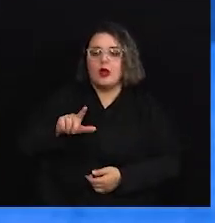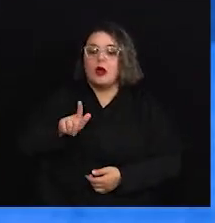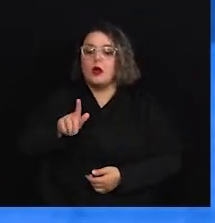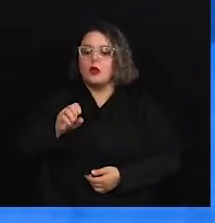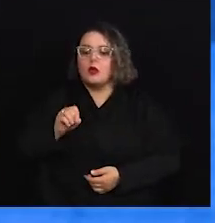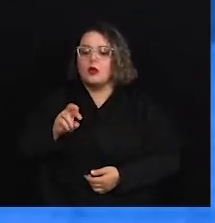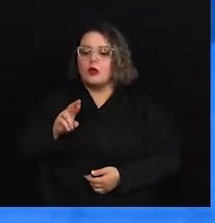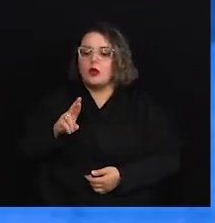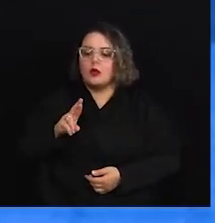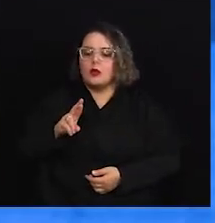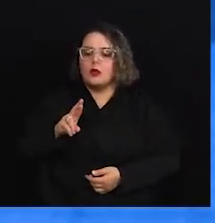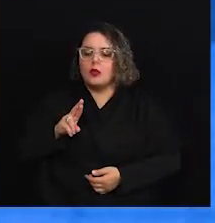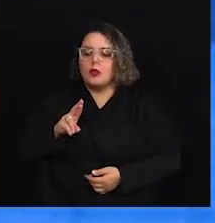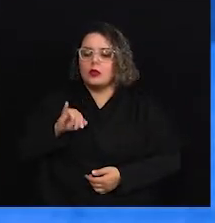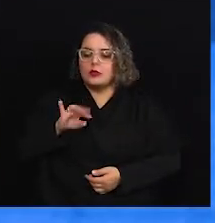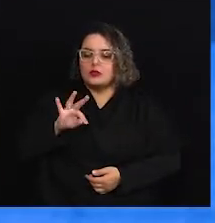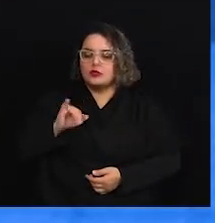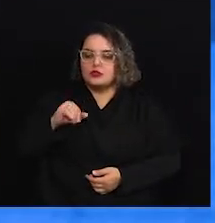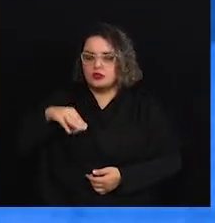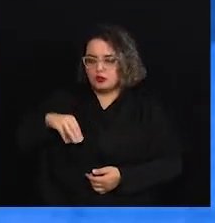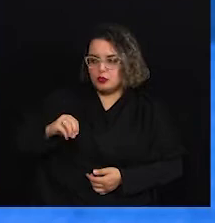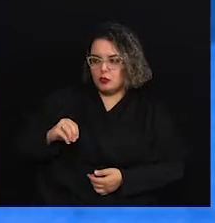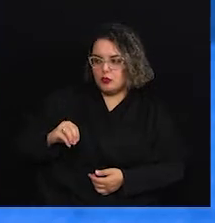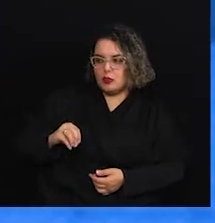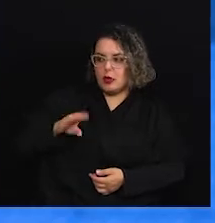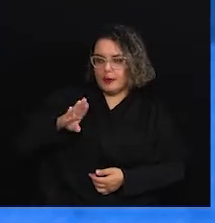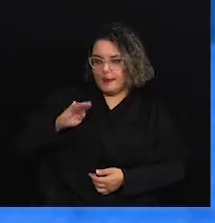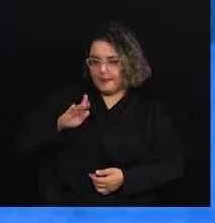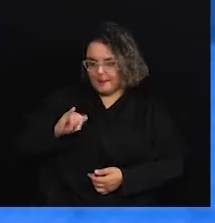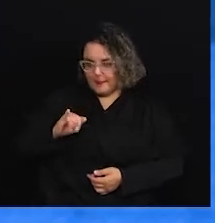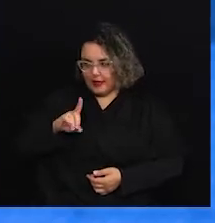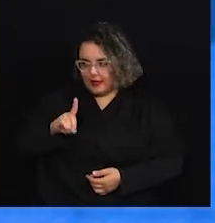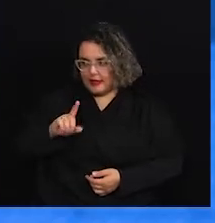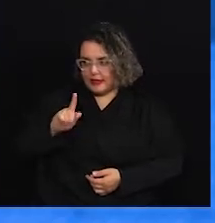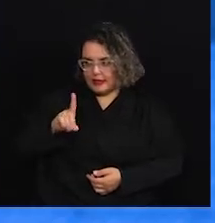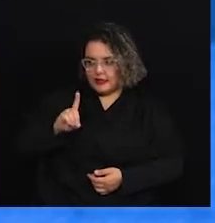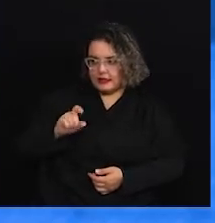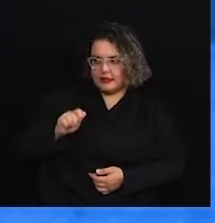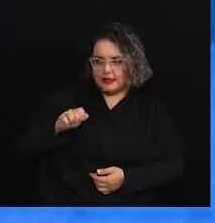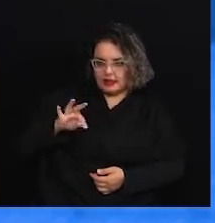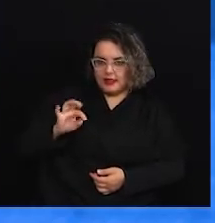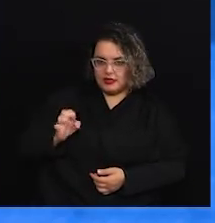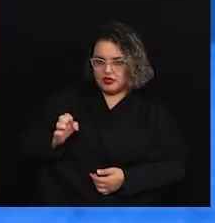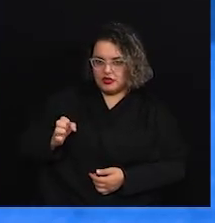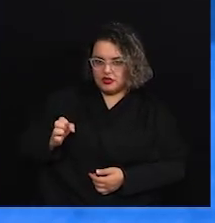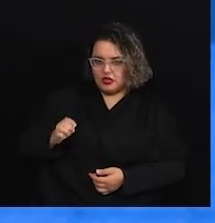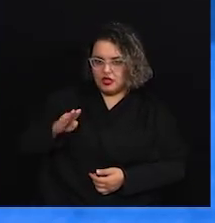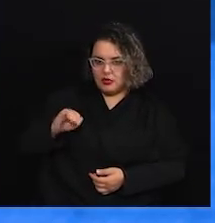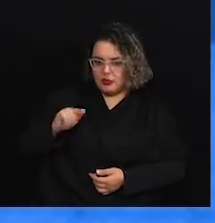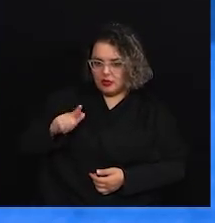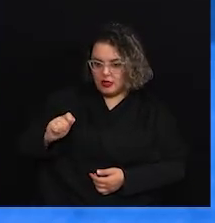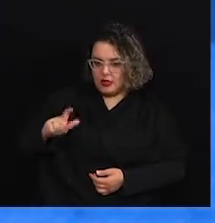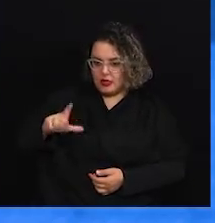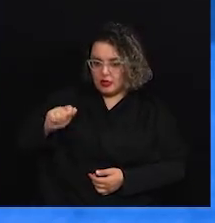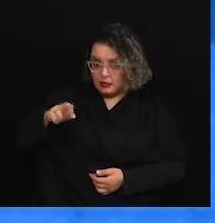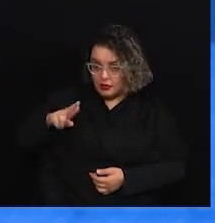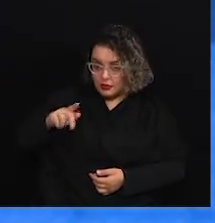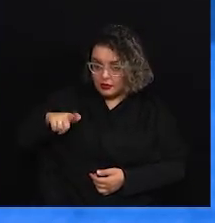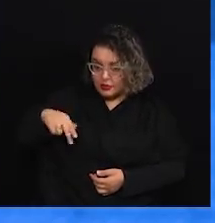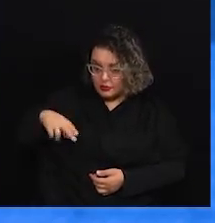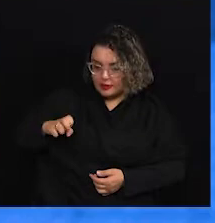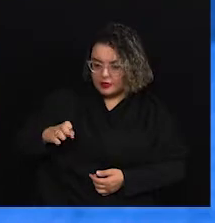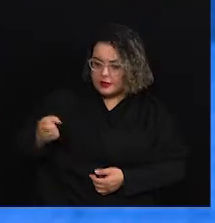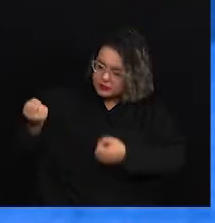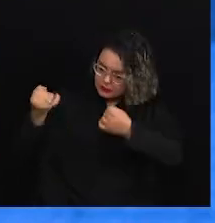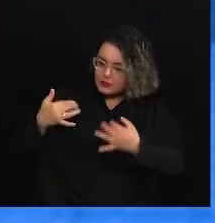algoritmo de busca proprietário que utiliza Big Data e Deep Learning. Explica para a gente o que é isso. Aí, no